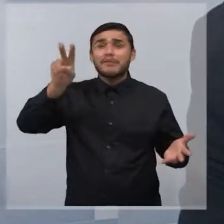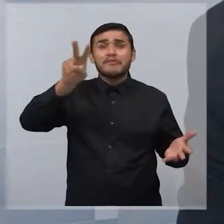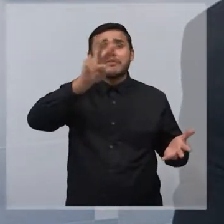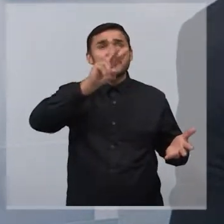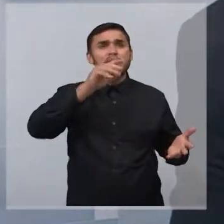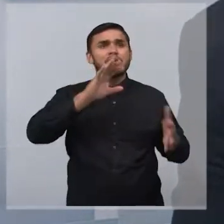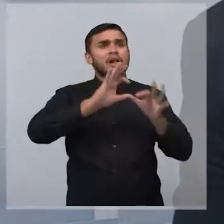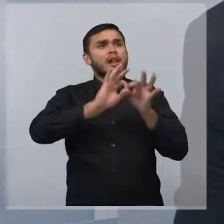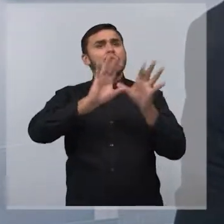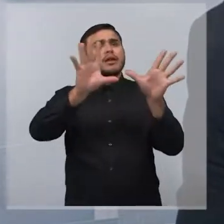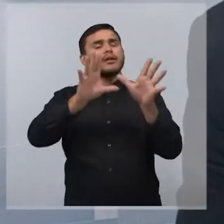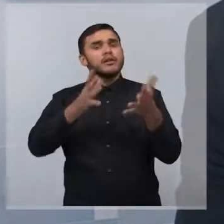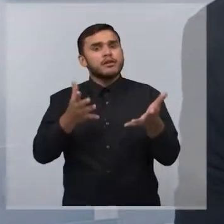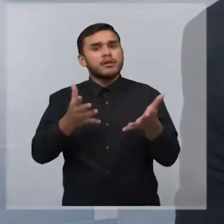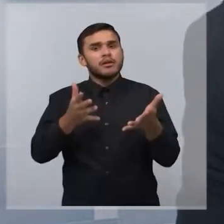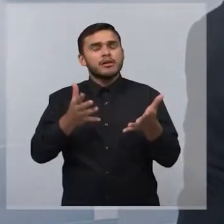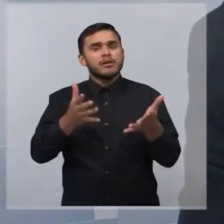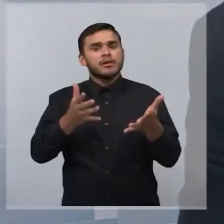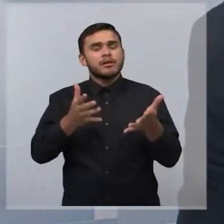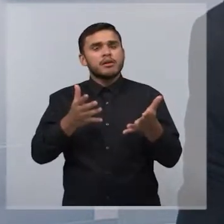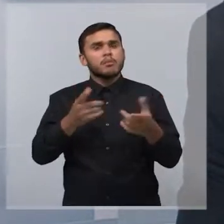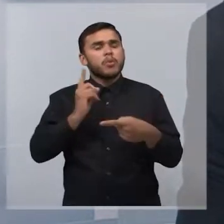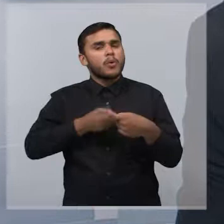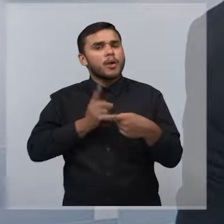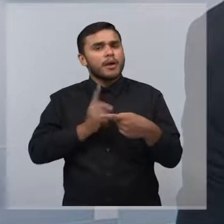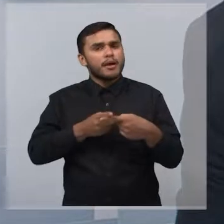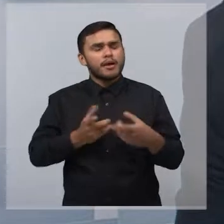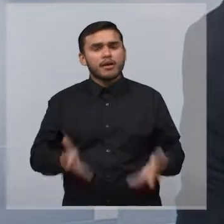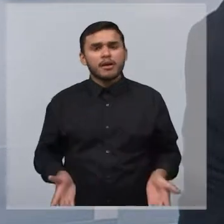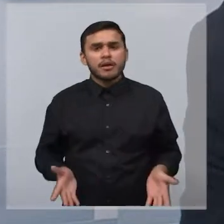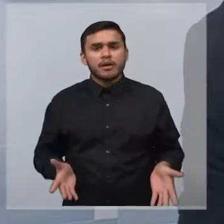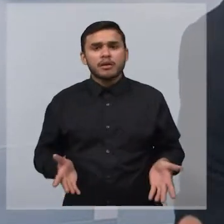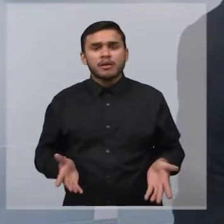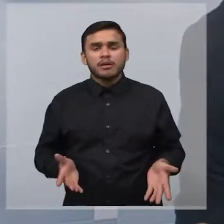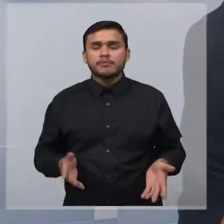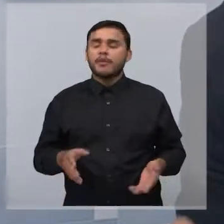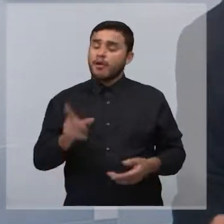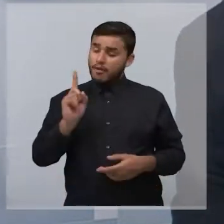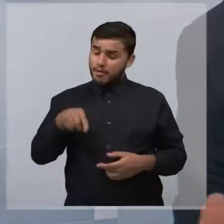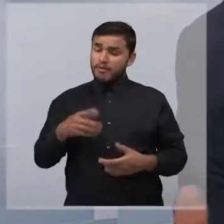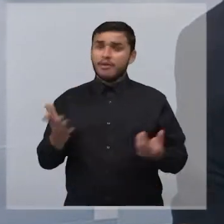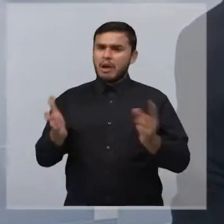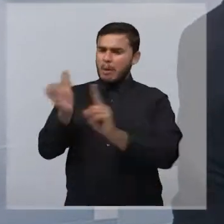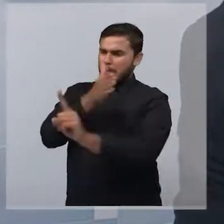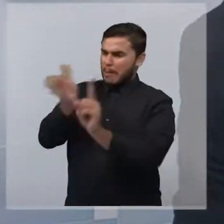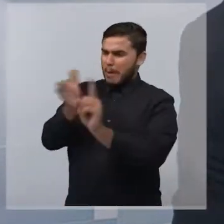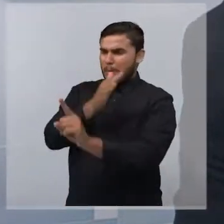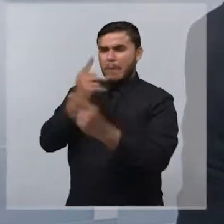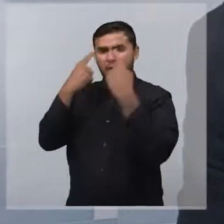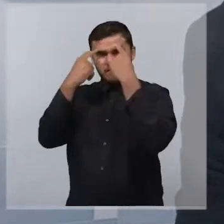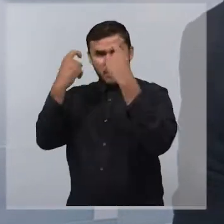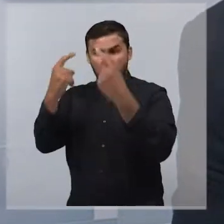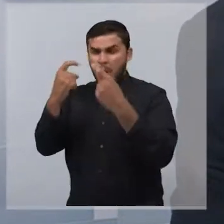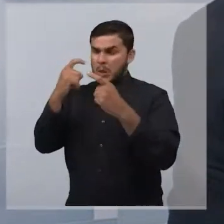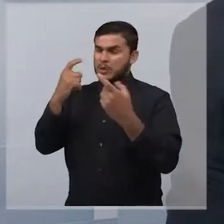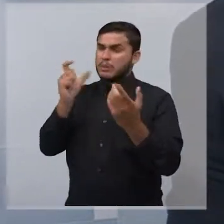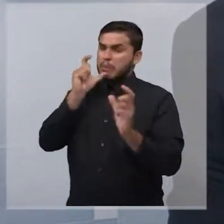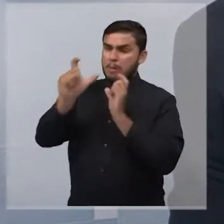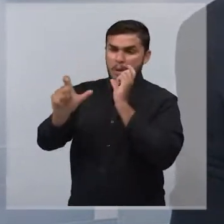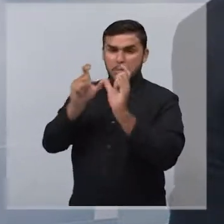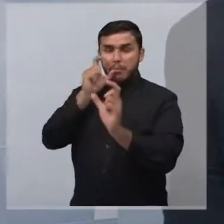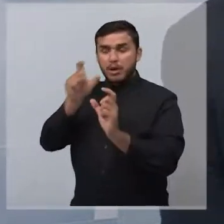violência contra as mulheres ainda é muito grande, porque necessariamente o nosso código, a nossa lei, ela é